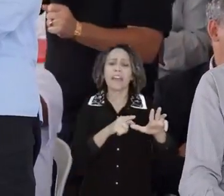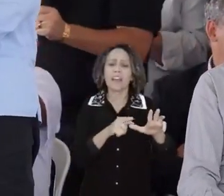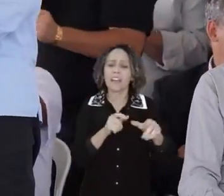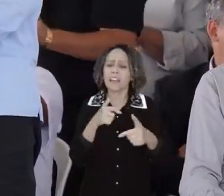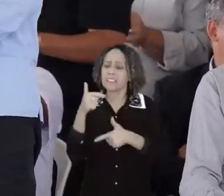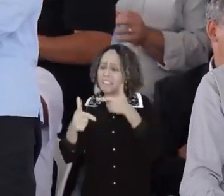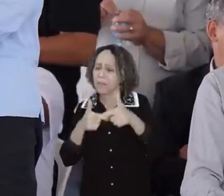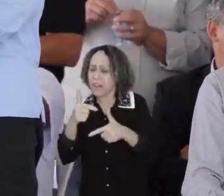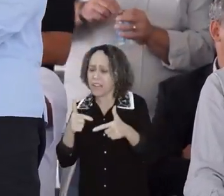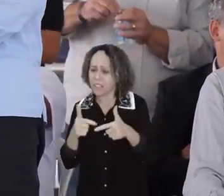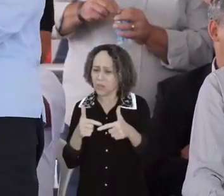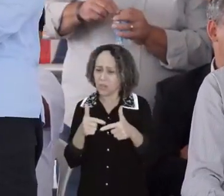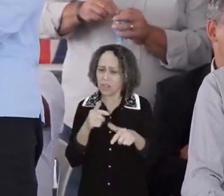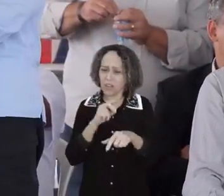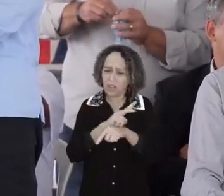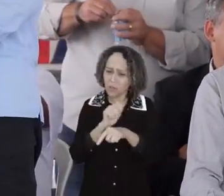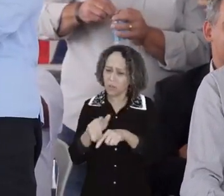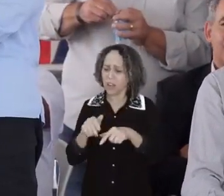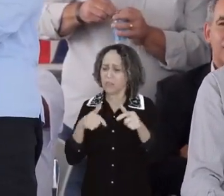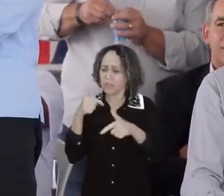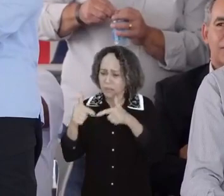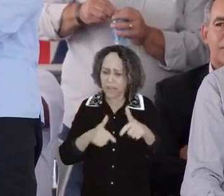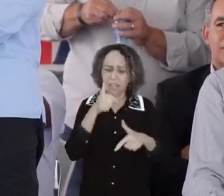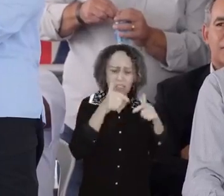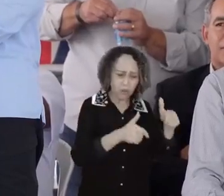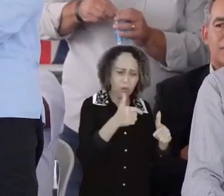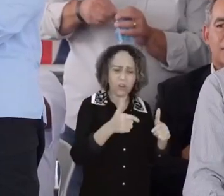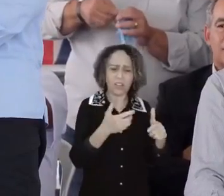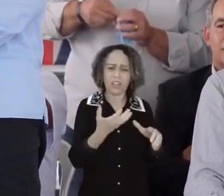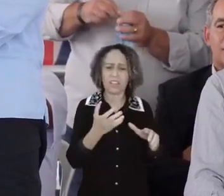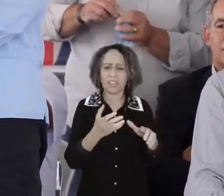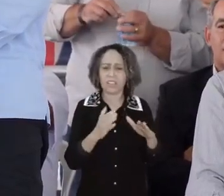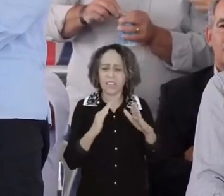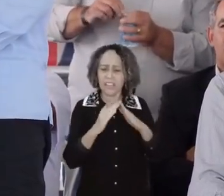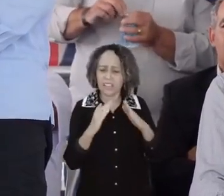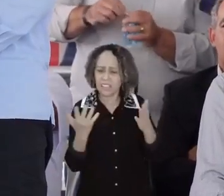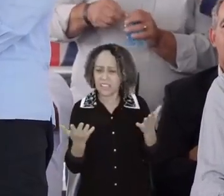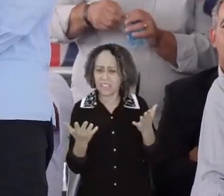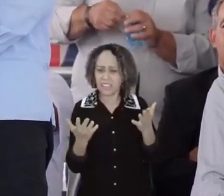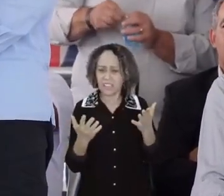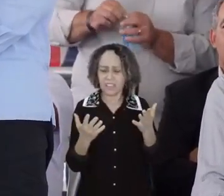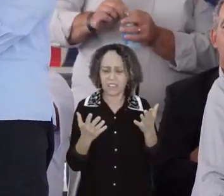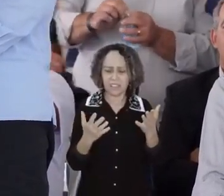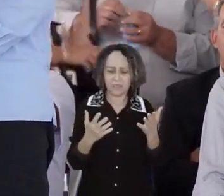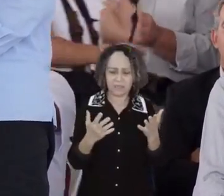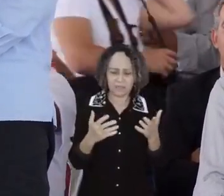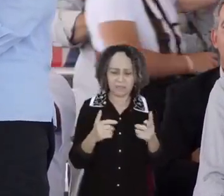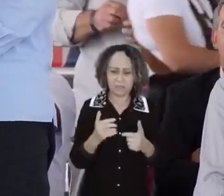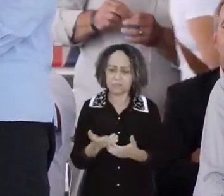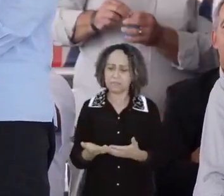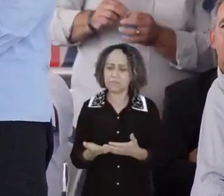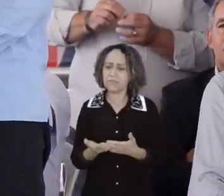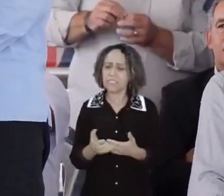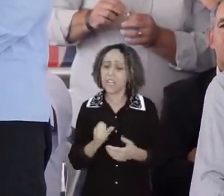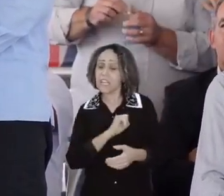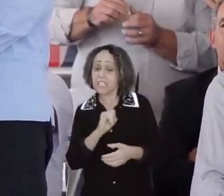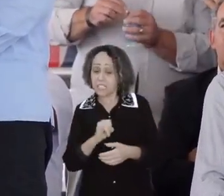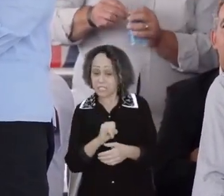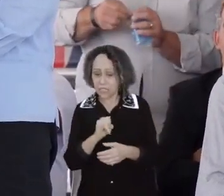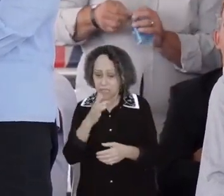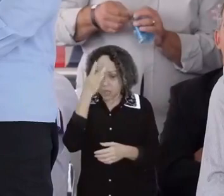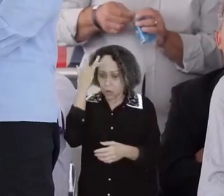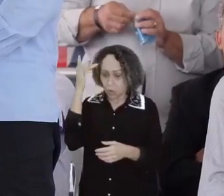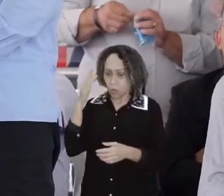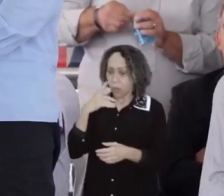casa, tiver emprego, tiver estudando, se os filhos tiverem, sabe, tranquilo em casa, a gente vai diminuir a bandidagem,